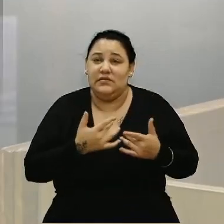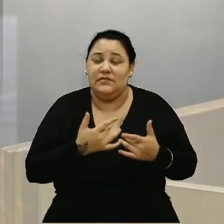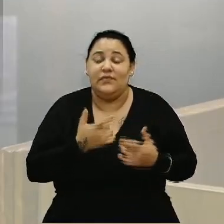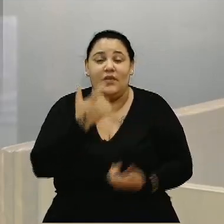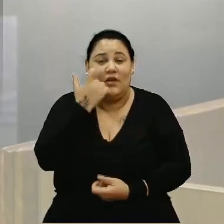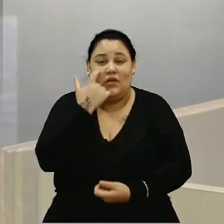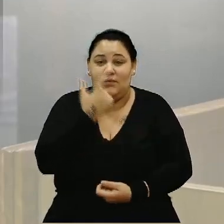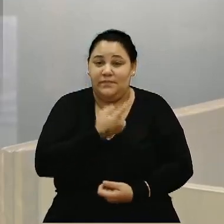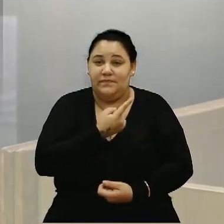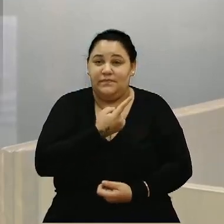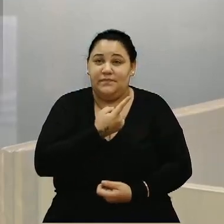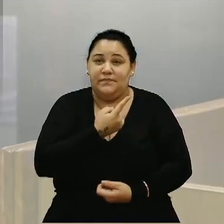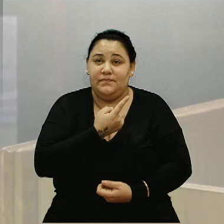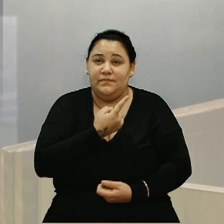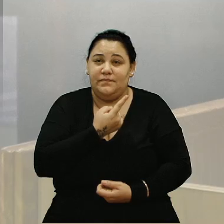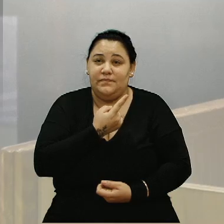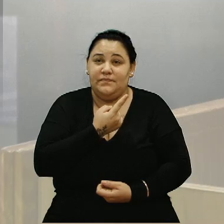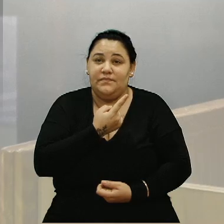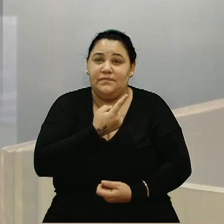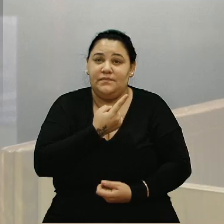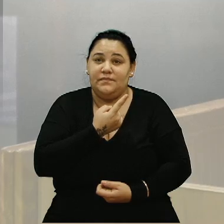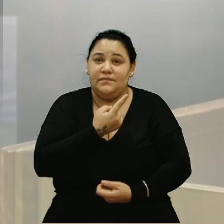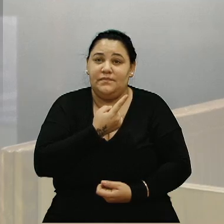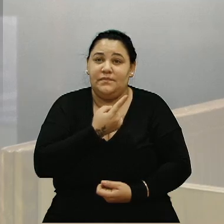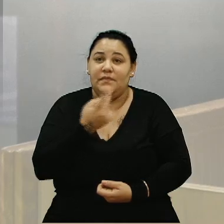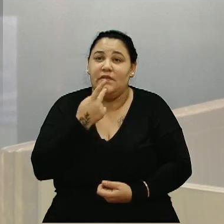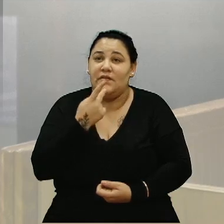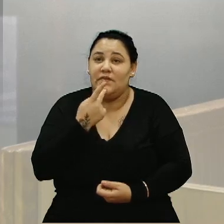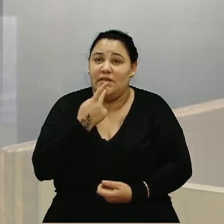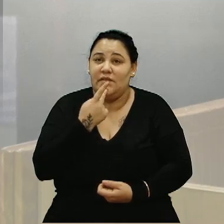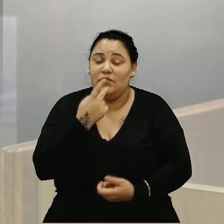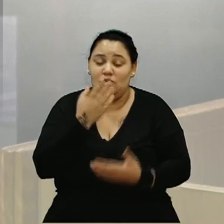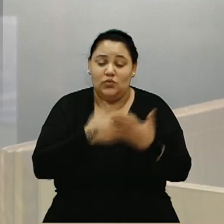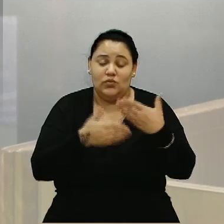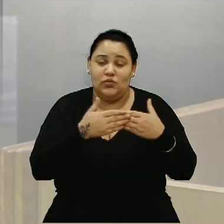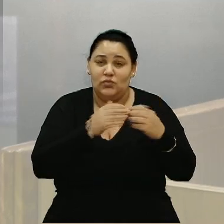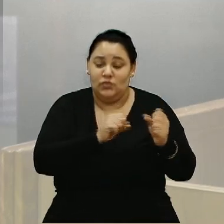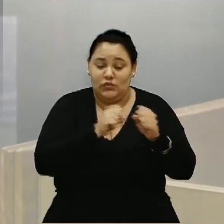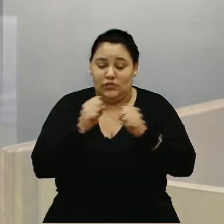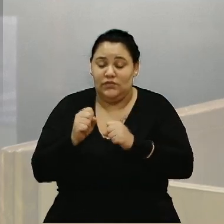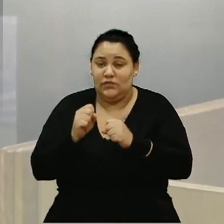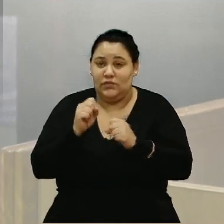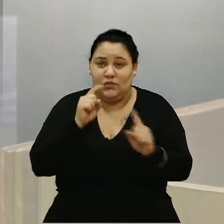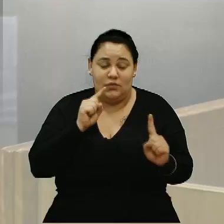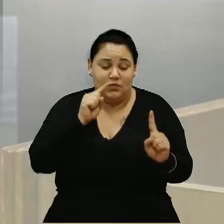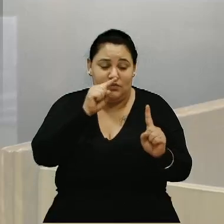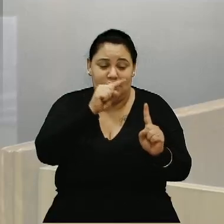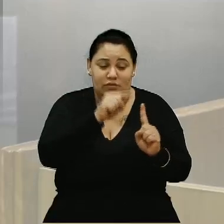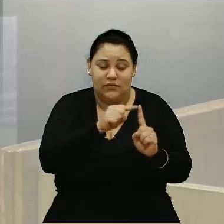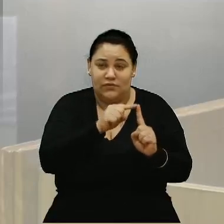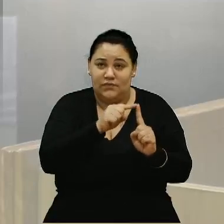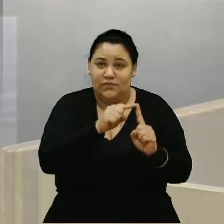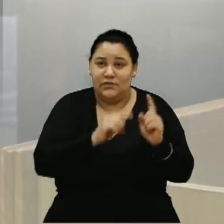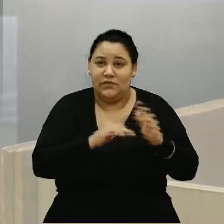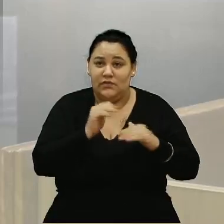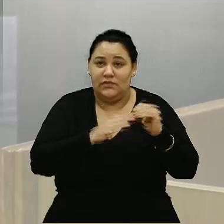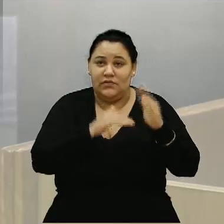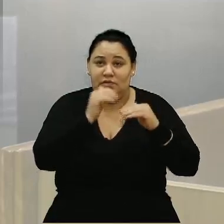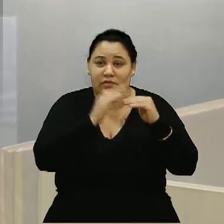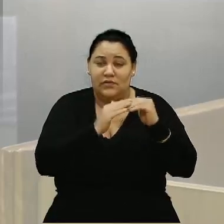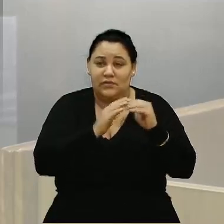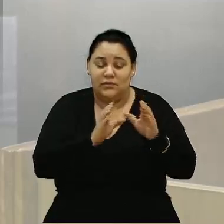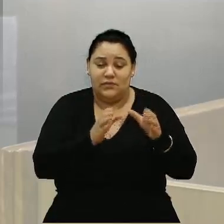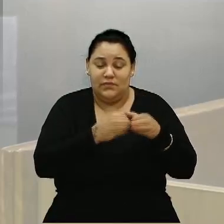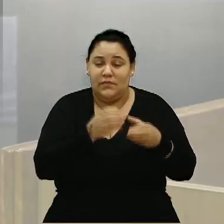só, interagir com todos os poderes visando a construção coletiva e o genuíno bem comum dos